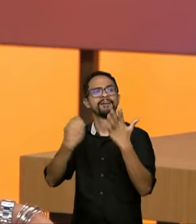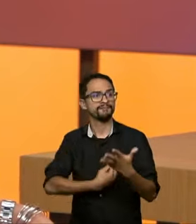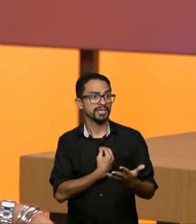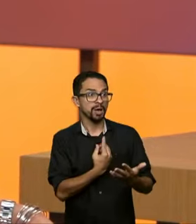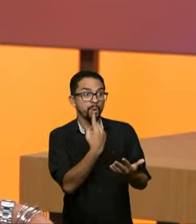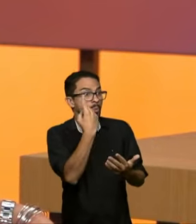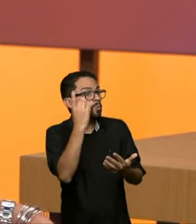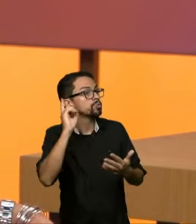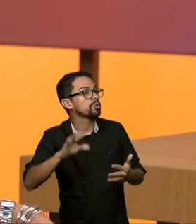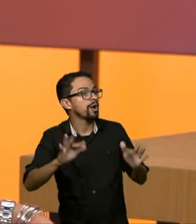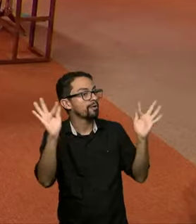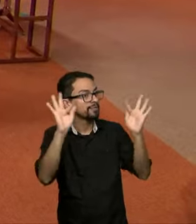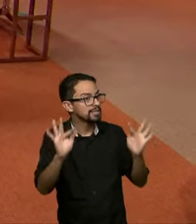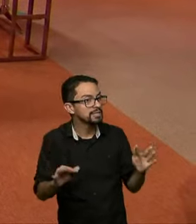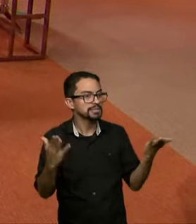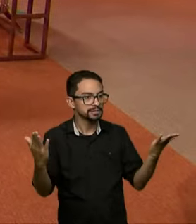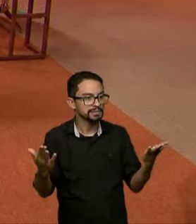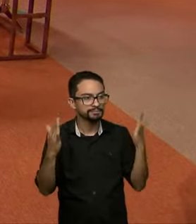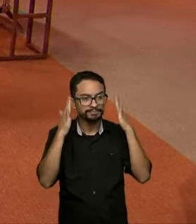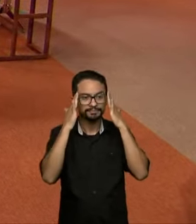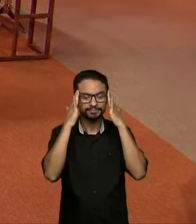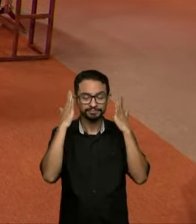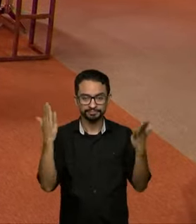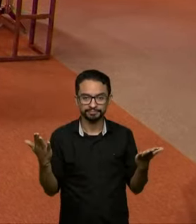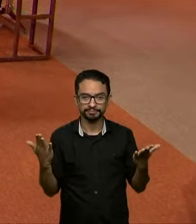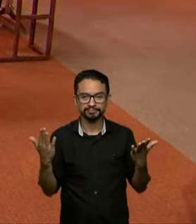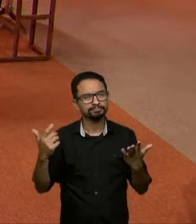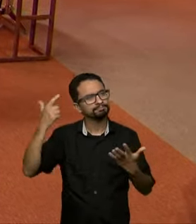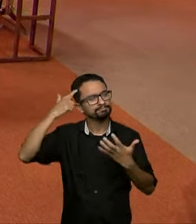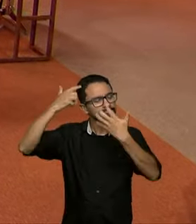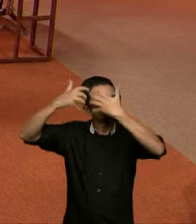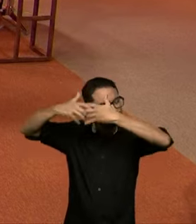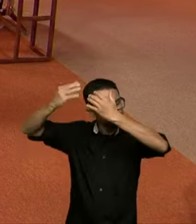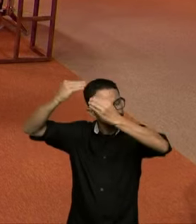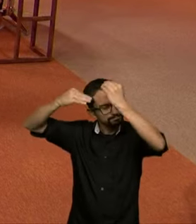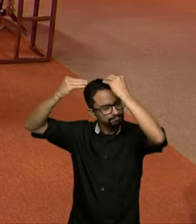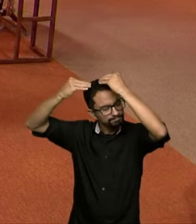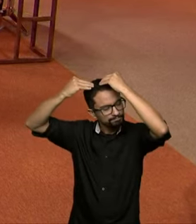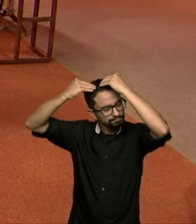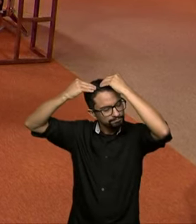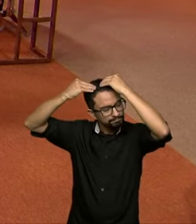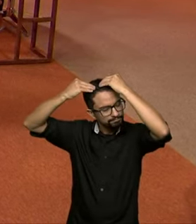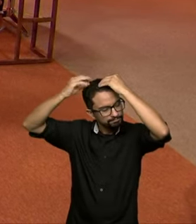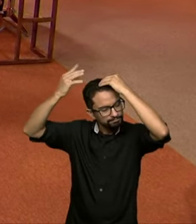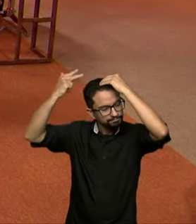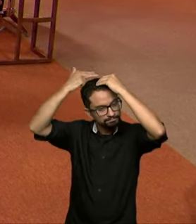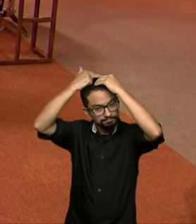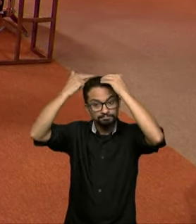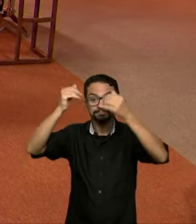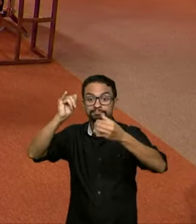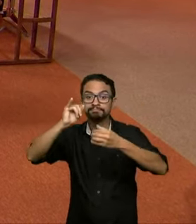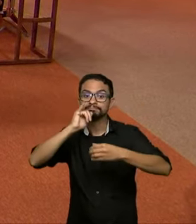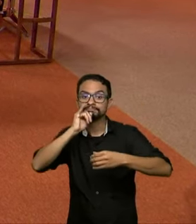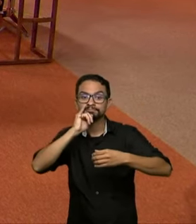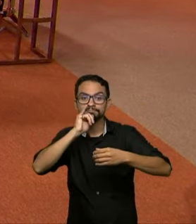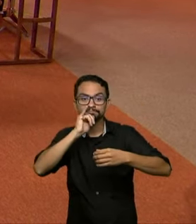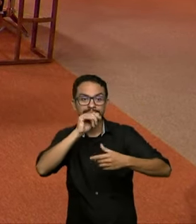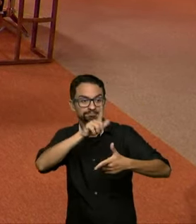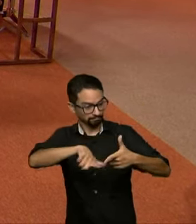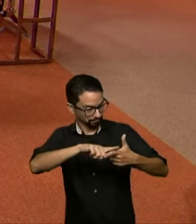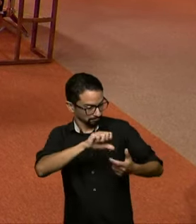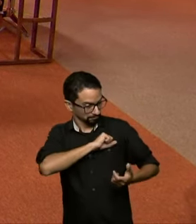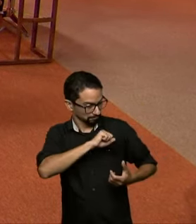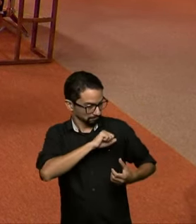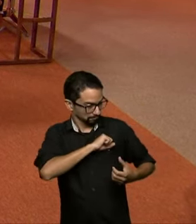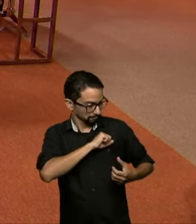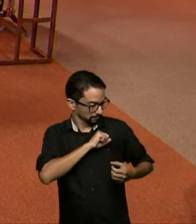só. Eu por exemplo, eu botei uma coisa na minha cabeça. Na hora que alguém joga um infarto pra cá, minha comadre, é lógico, pego